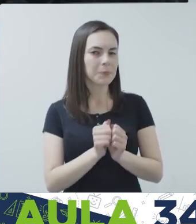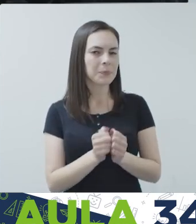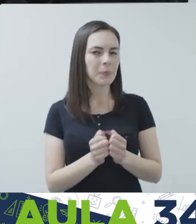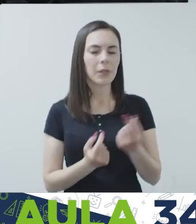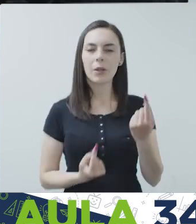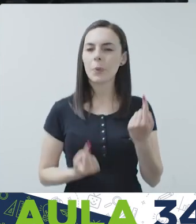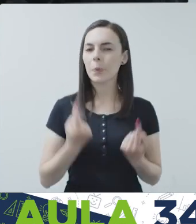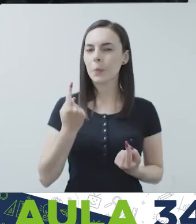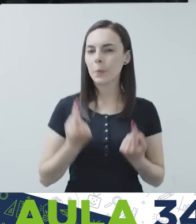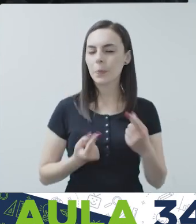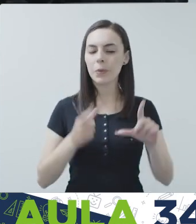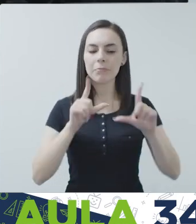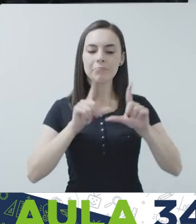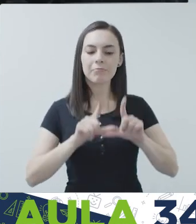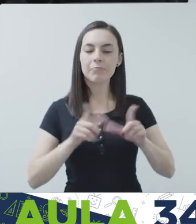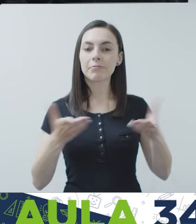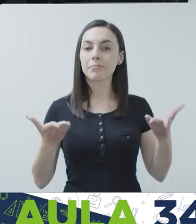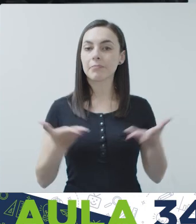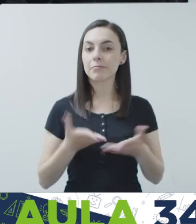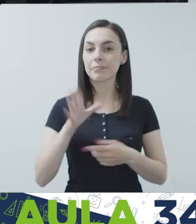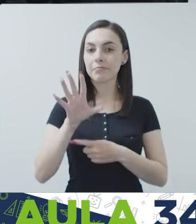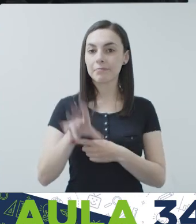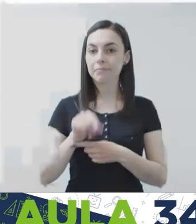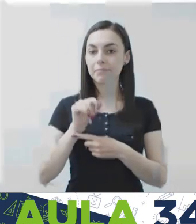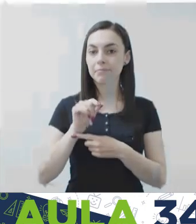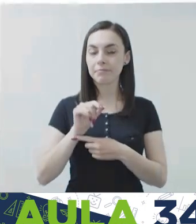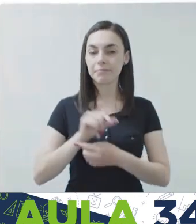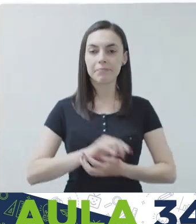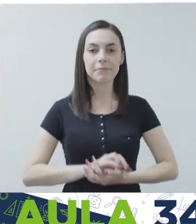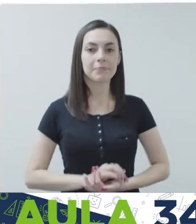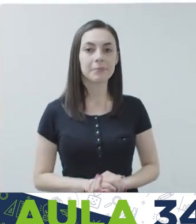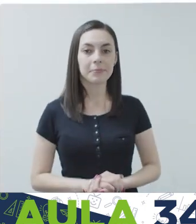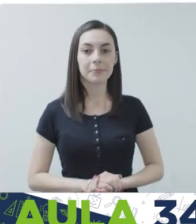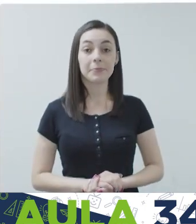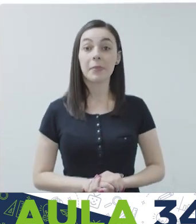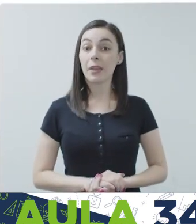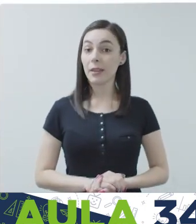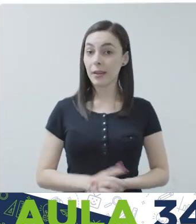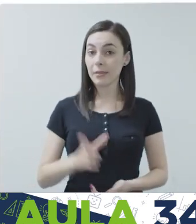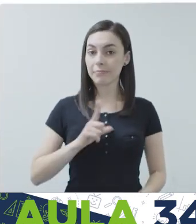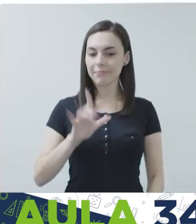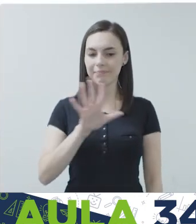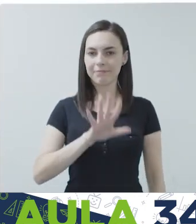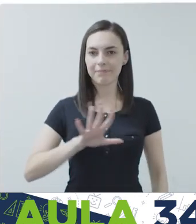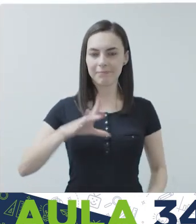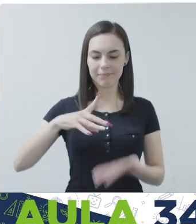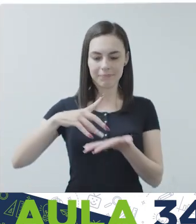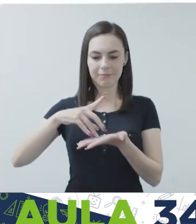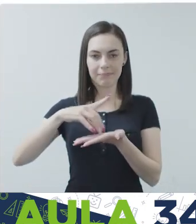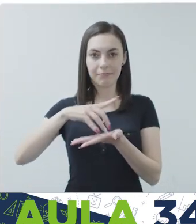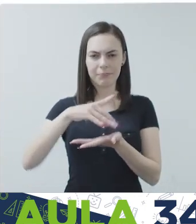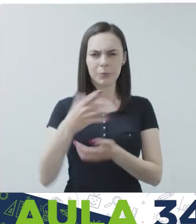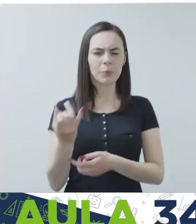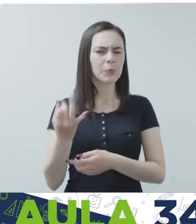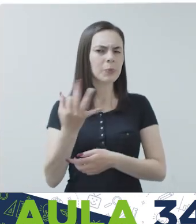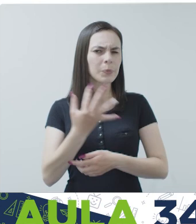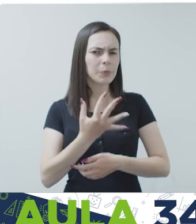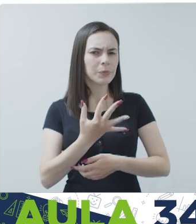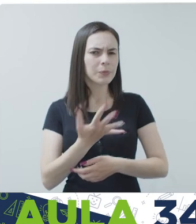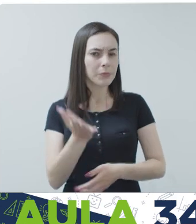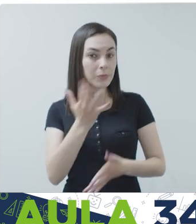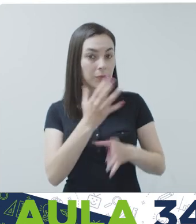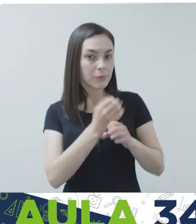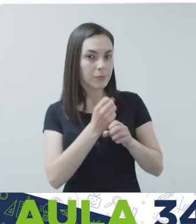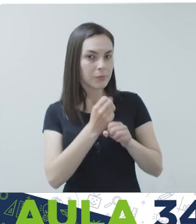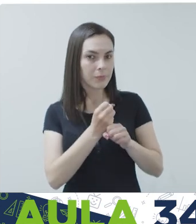a próxima carta que nós vamos tirar? A dos dinossauros. Quantos dinossauros? Vamos